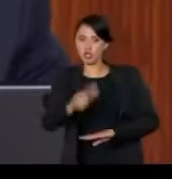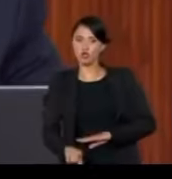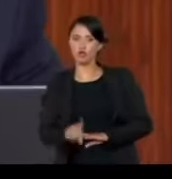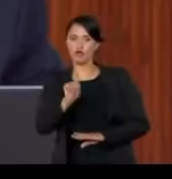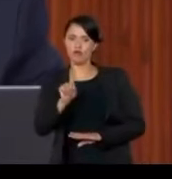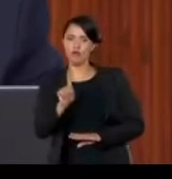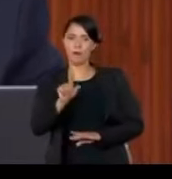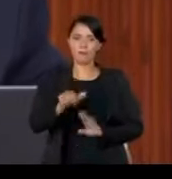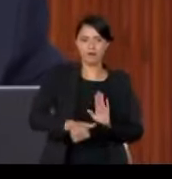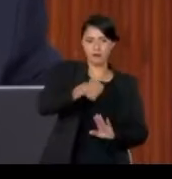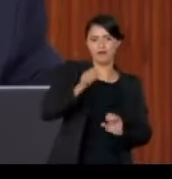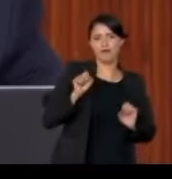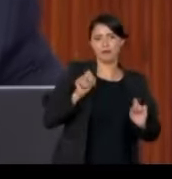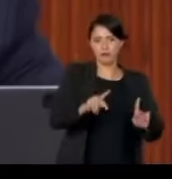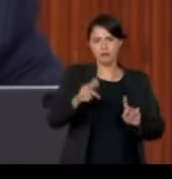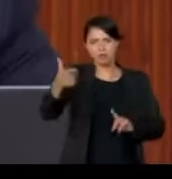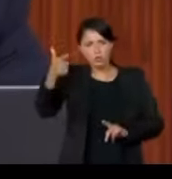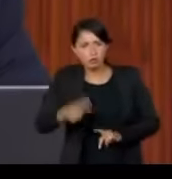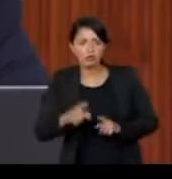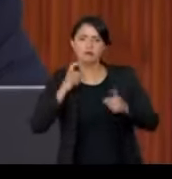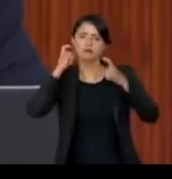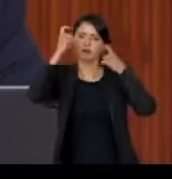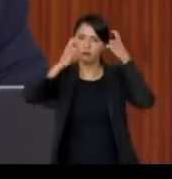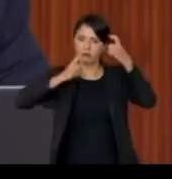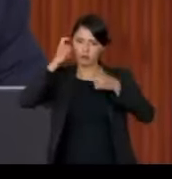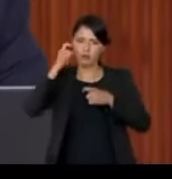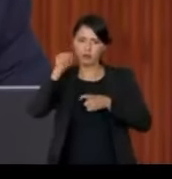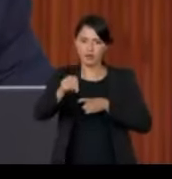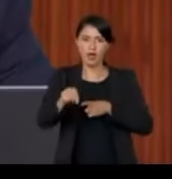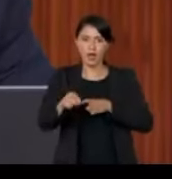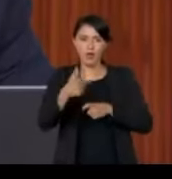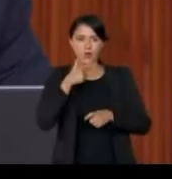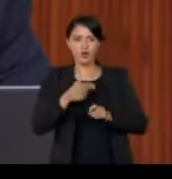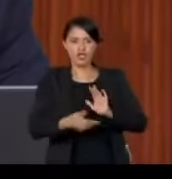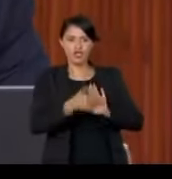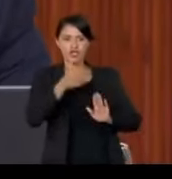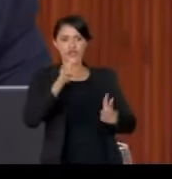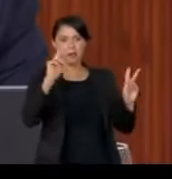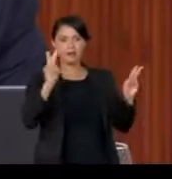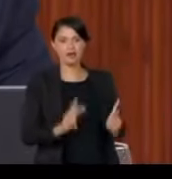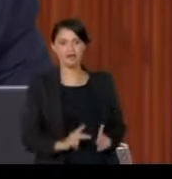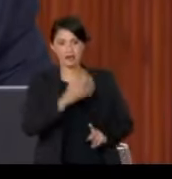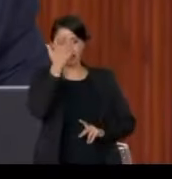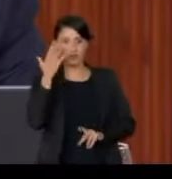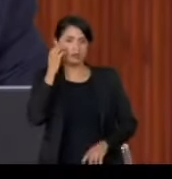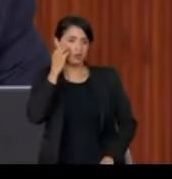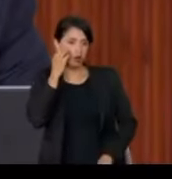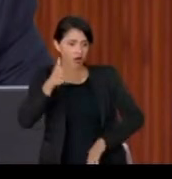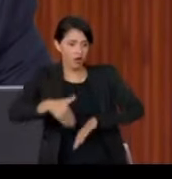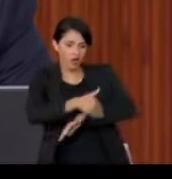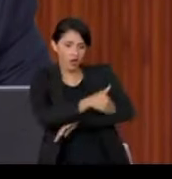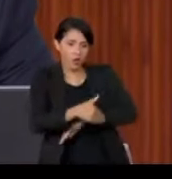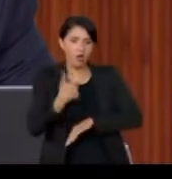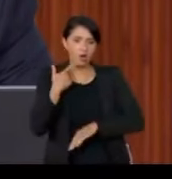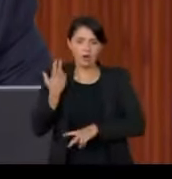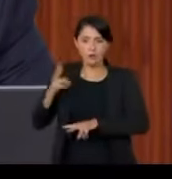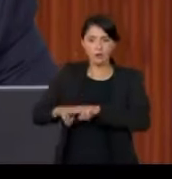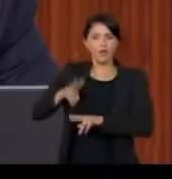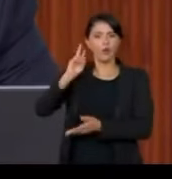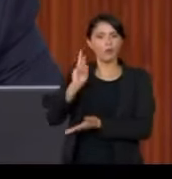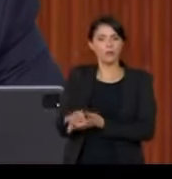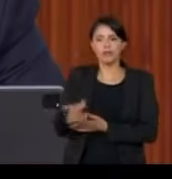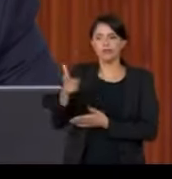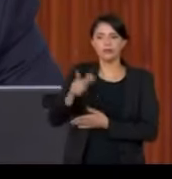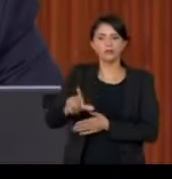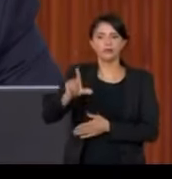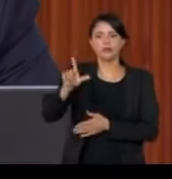Essa questão da habitualidade preocupa muito. Aquilo que tira a paz do cidadão nas ruas, roubo de celular. E a gente chega a prender o mesmo ladrão de